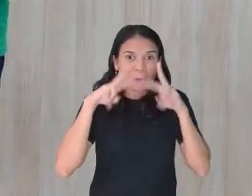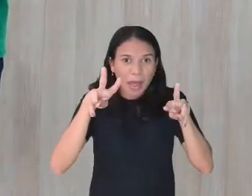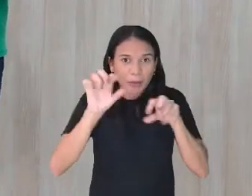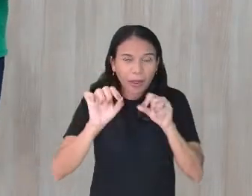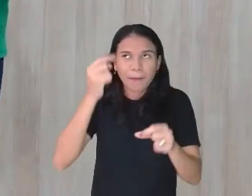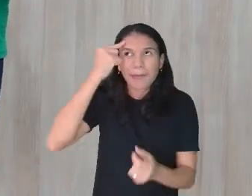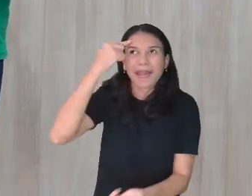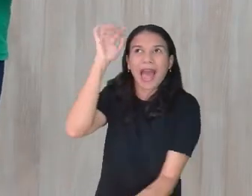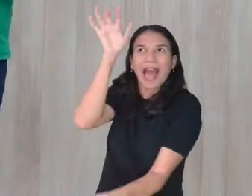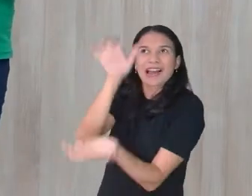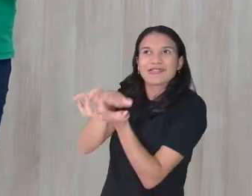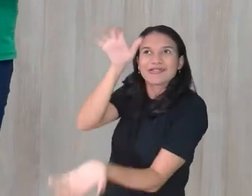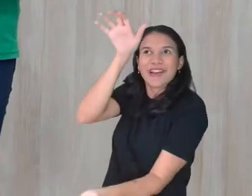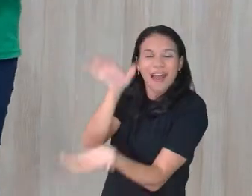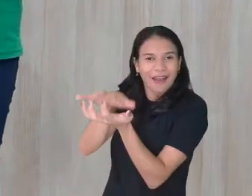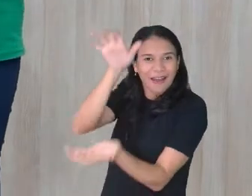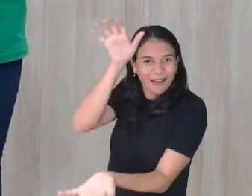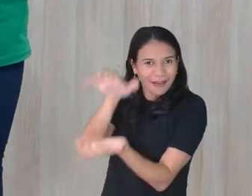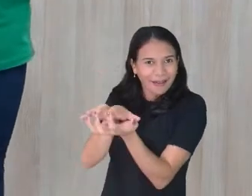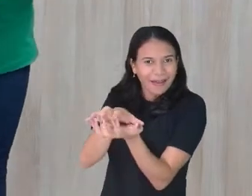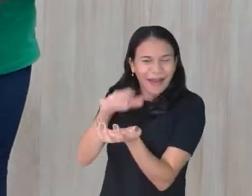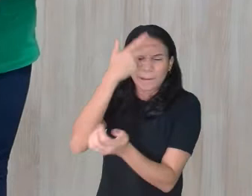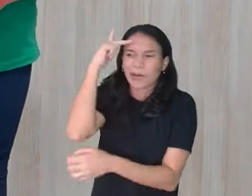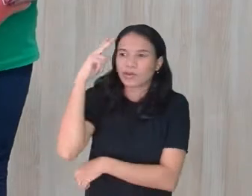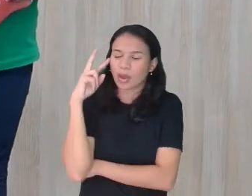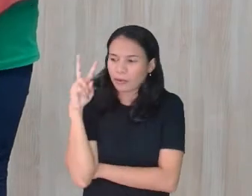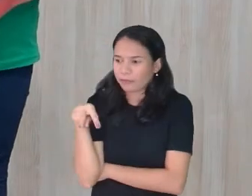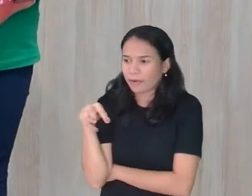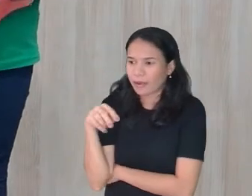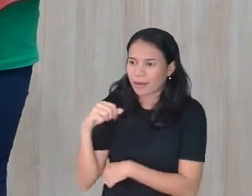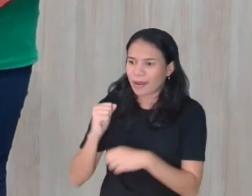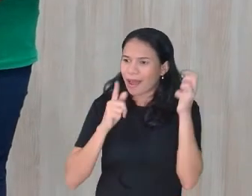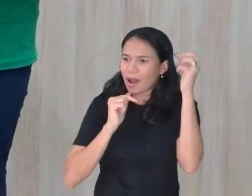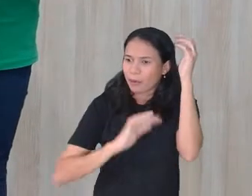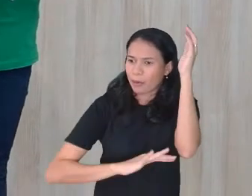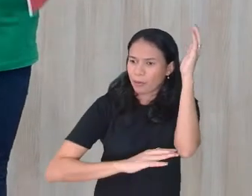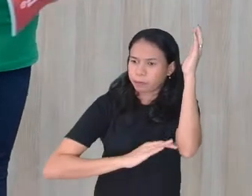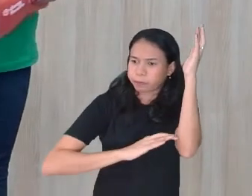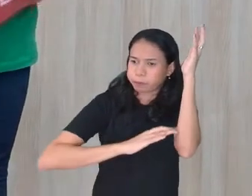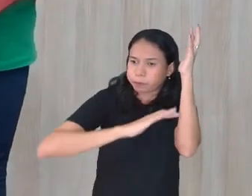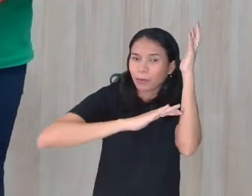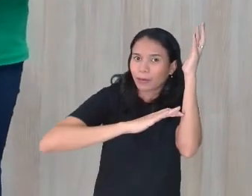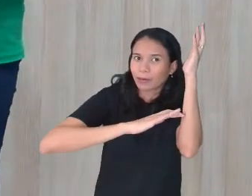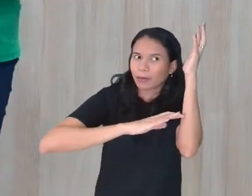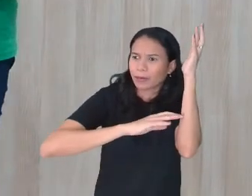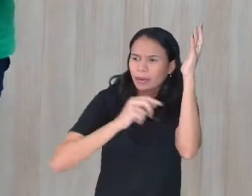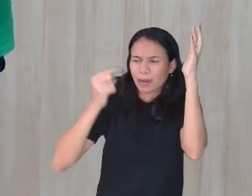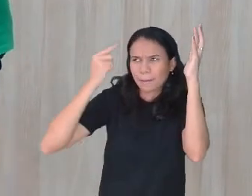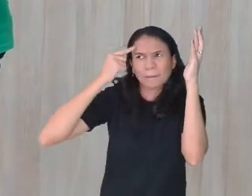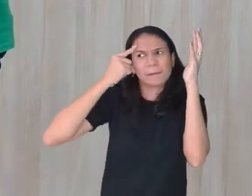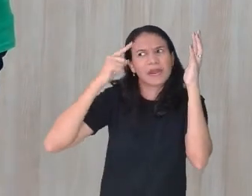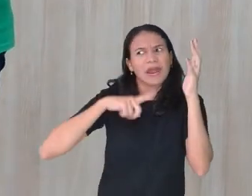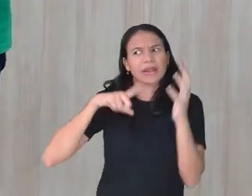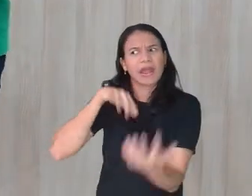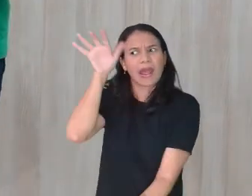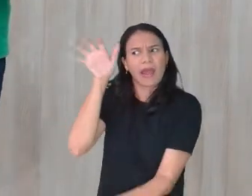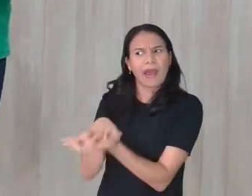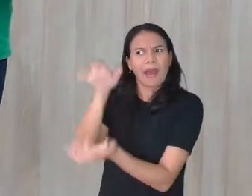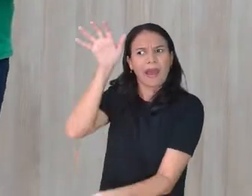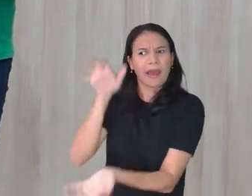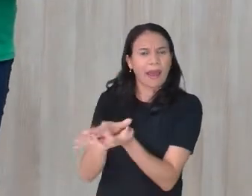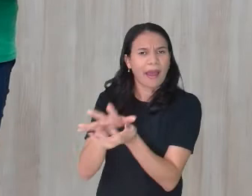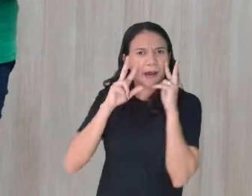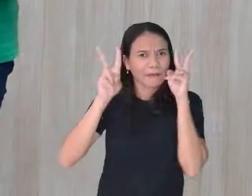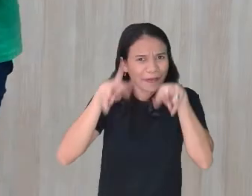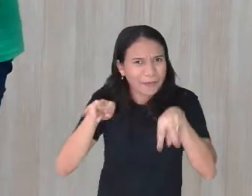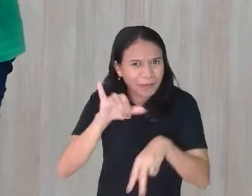jacaré. Eu acredito que vocês, toda vez que veem falar, né, ou que assiste alguma reportagem, ou lê um texto, ou vê uma